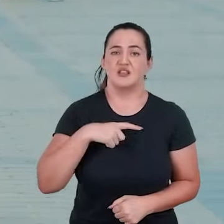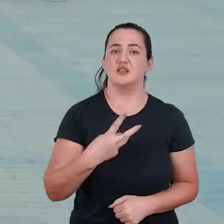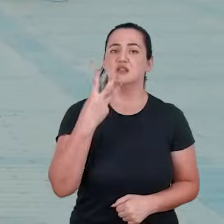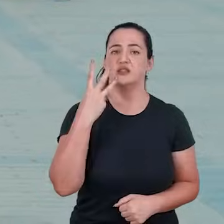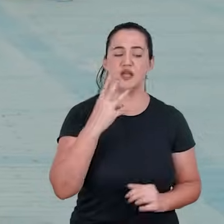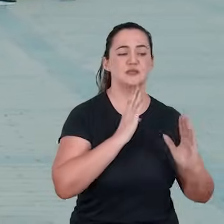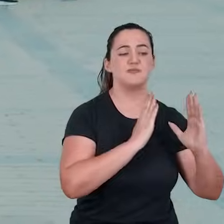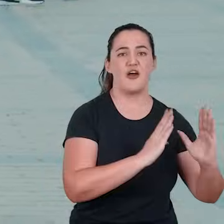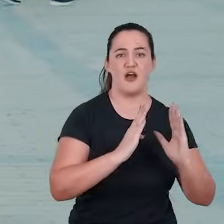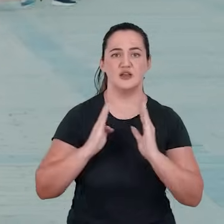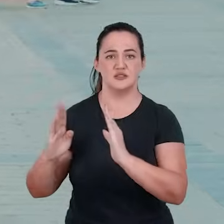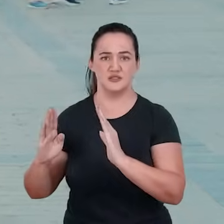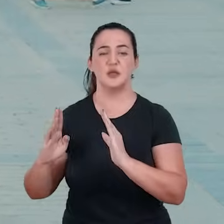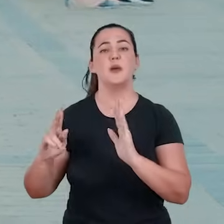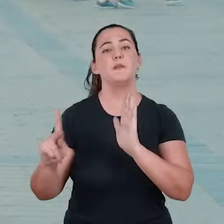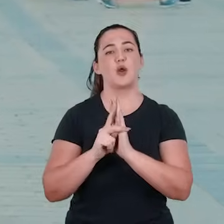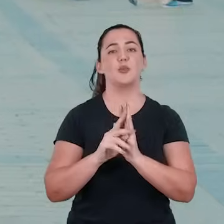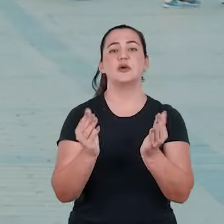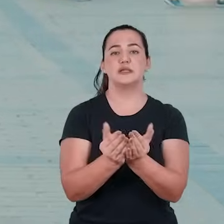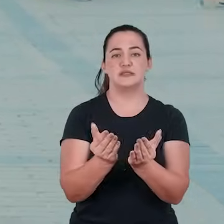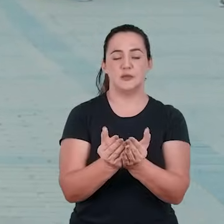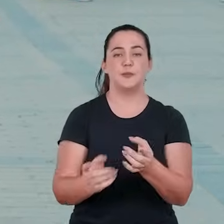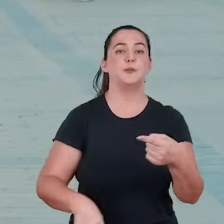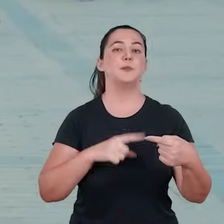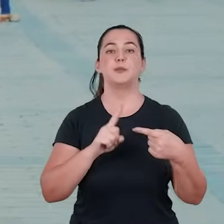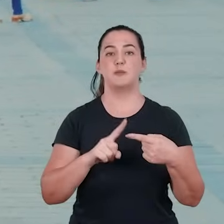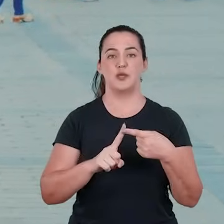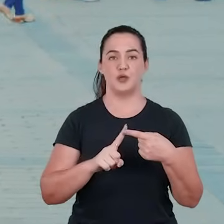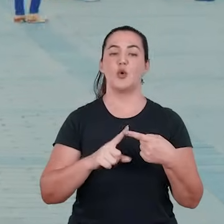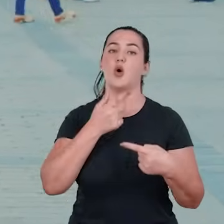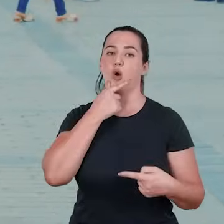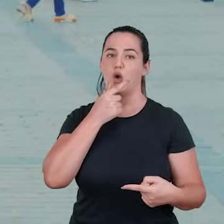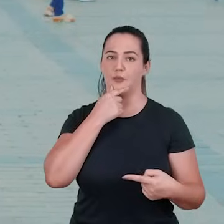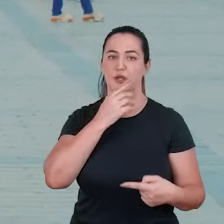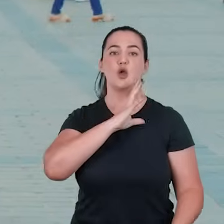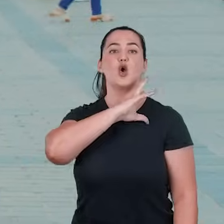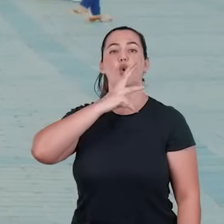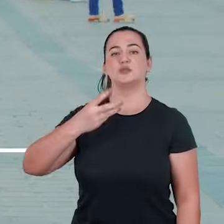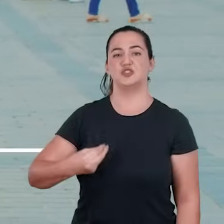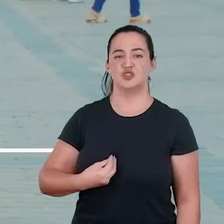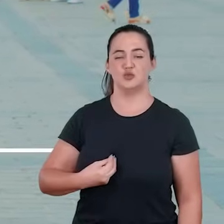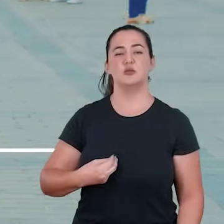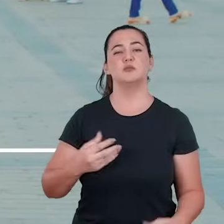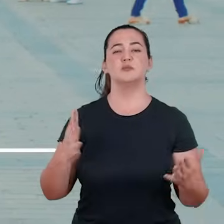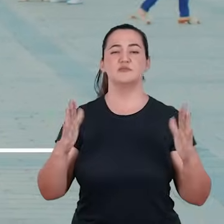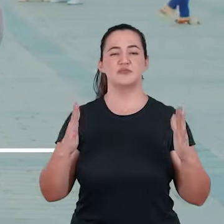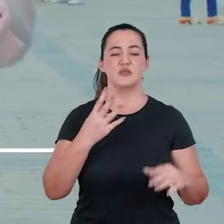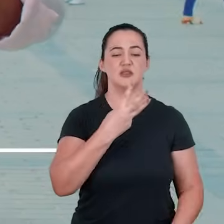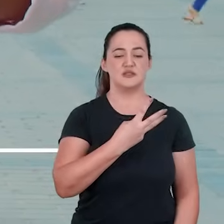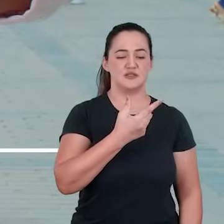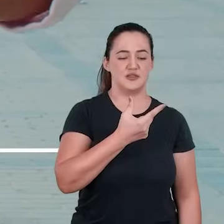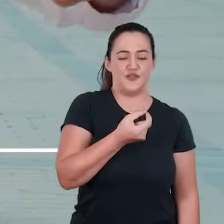cristã que merecem ser destacados. O primeiro seria Constantino, que por volta ali do ano 320,